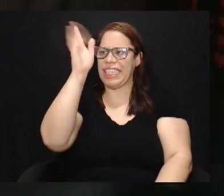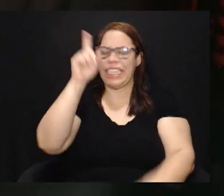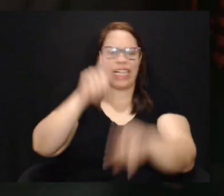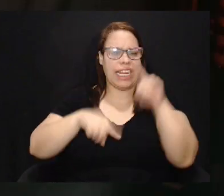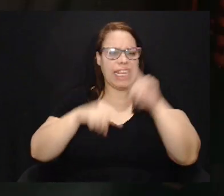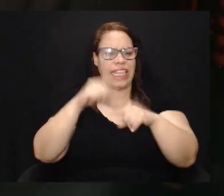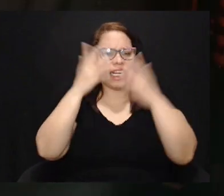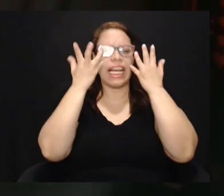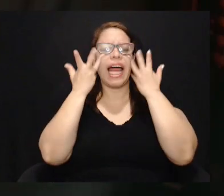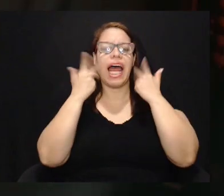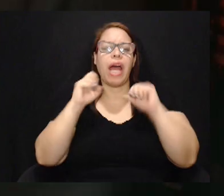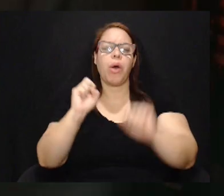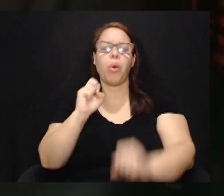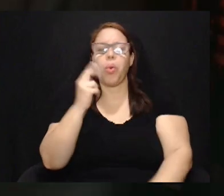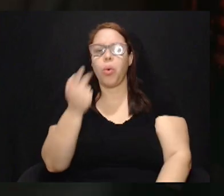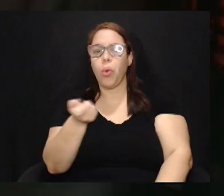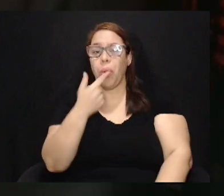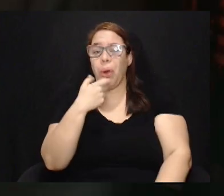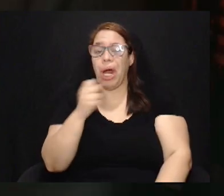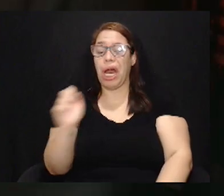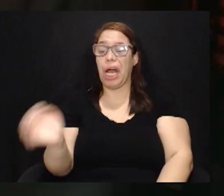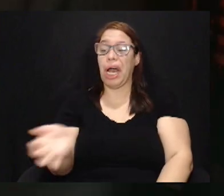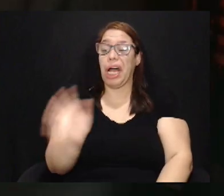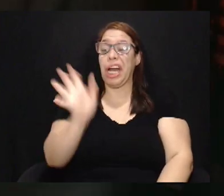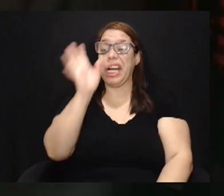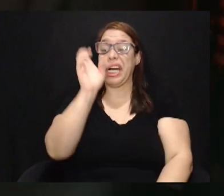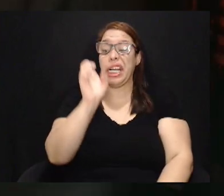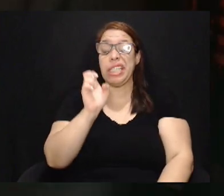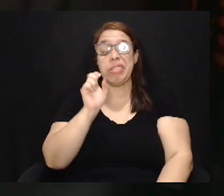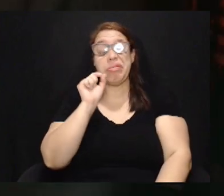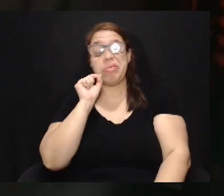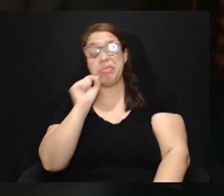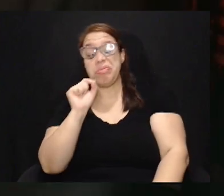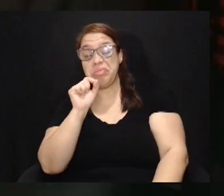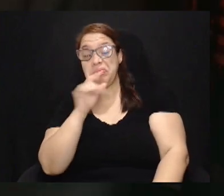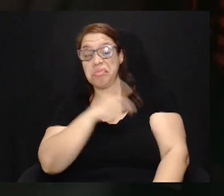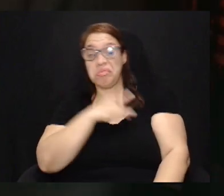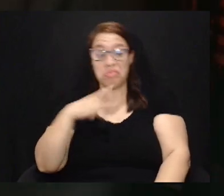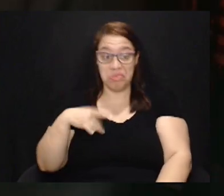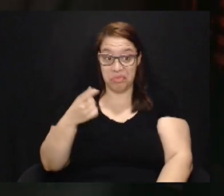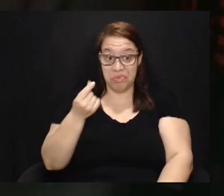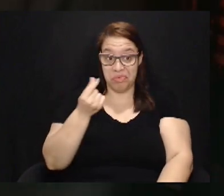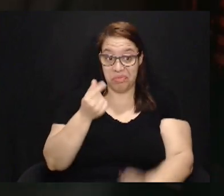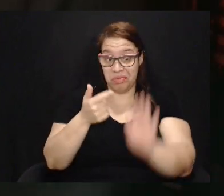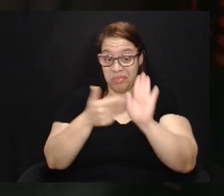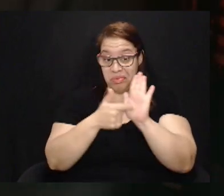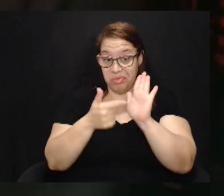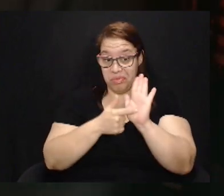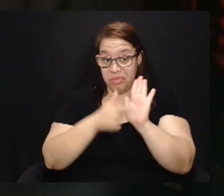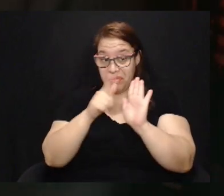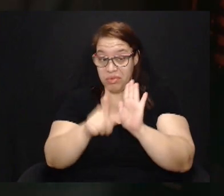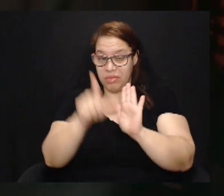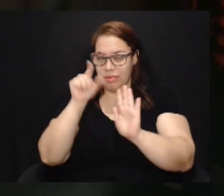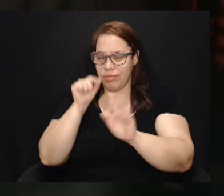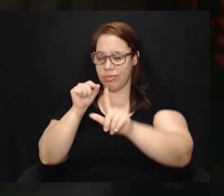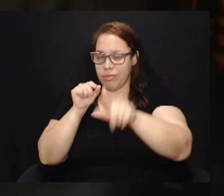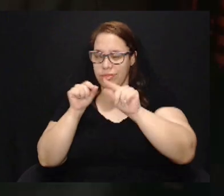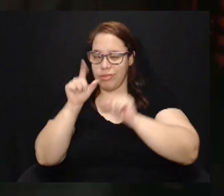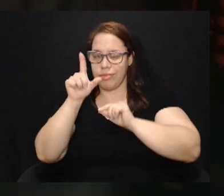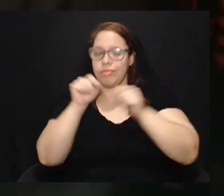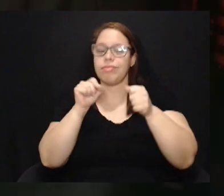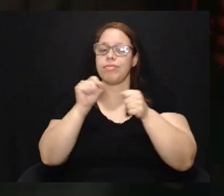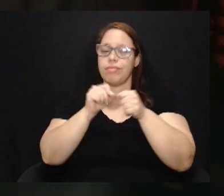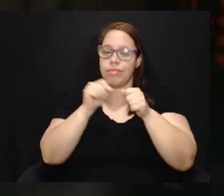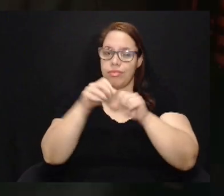aqueles suplementos caros, né? Mas será que a saúde está mesmo no preço da etiqueta ou na escolha que a gente faz na